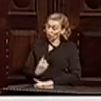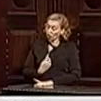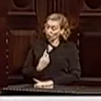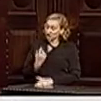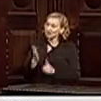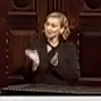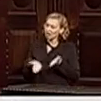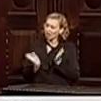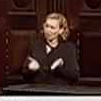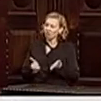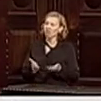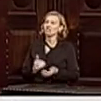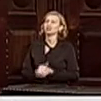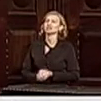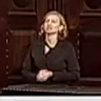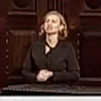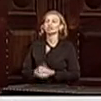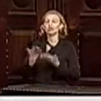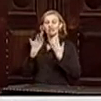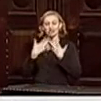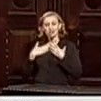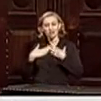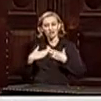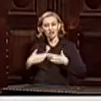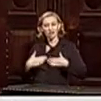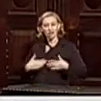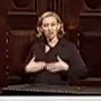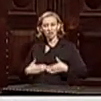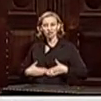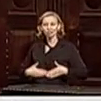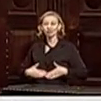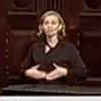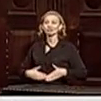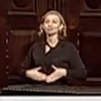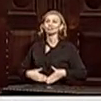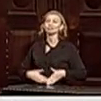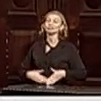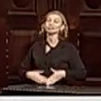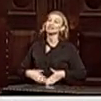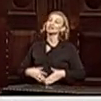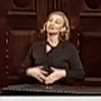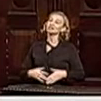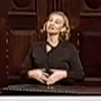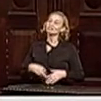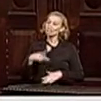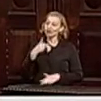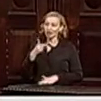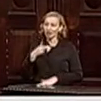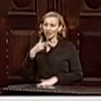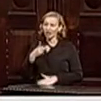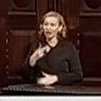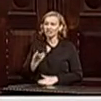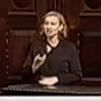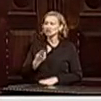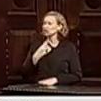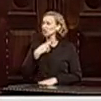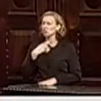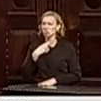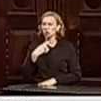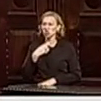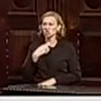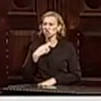agora absoluta tranquilidade, serenidade na tomada de decisões, não pode pairar